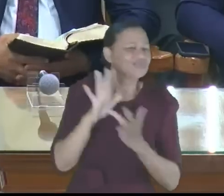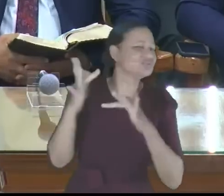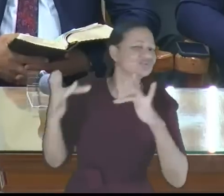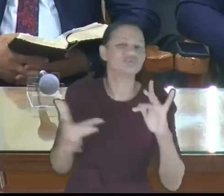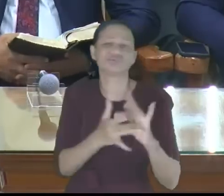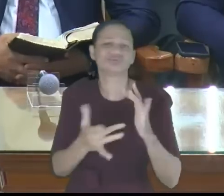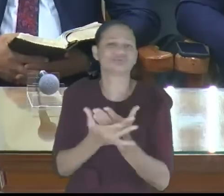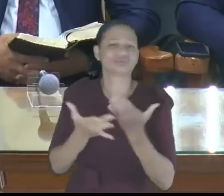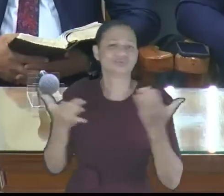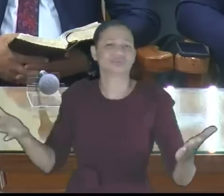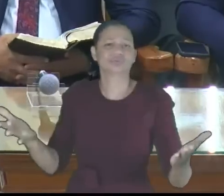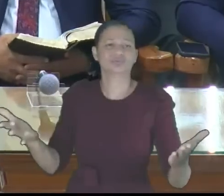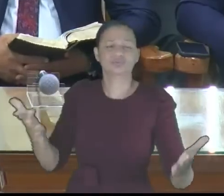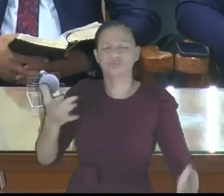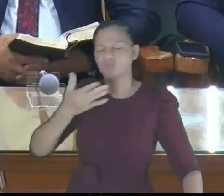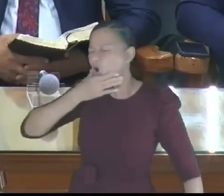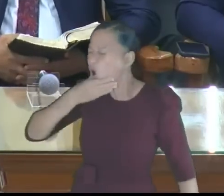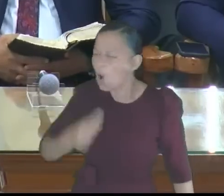este? Homem.